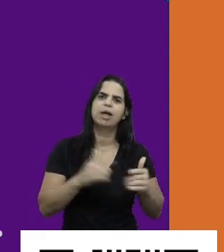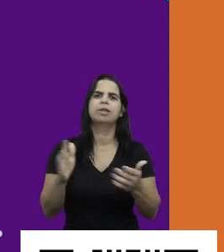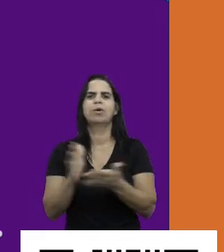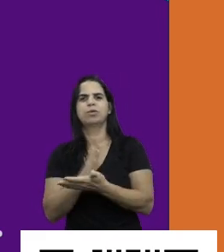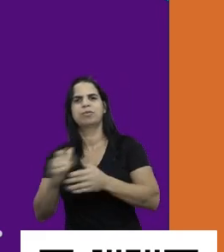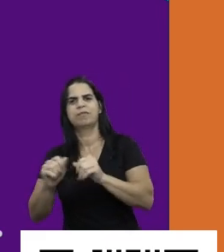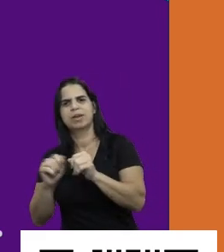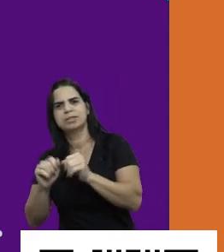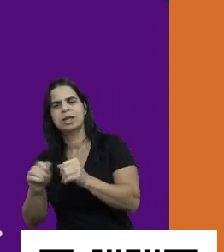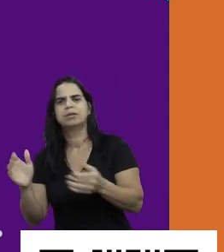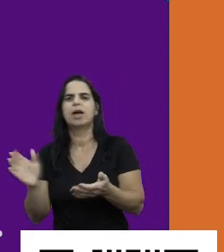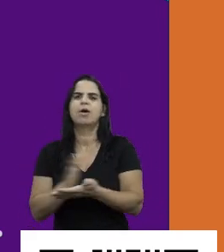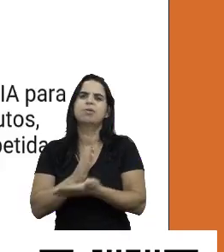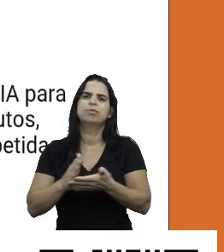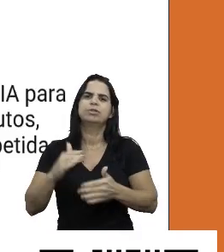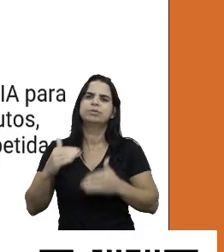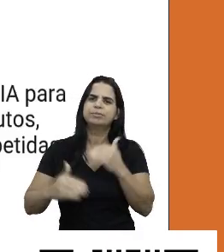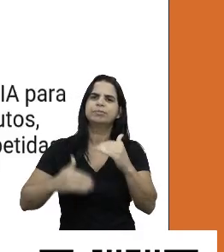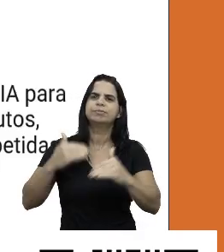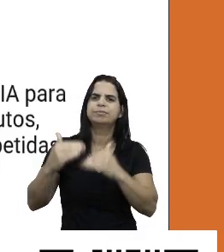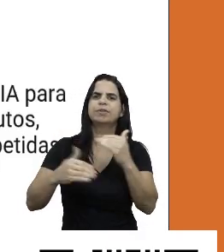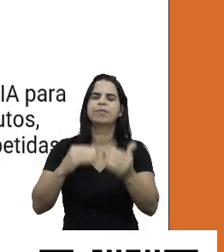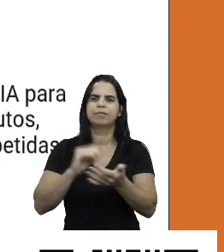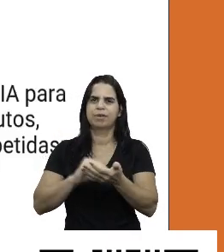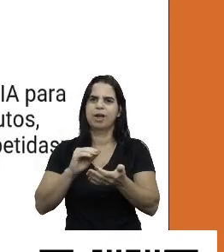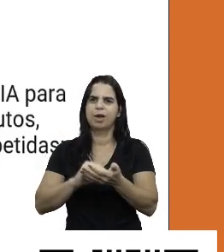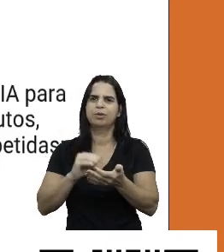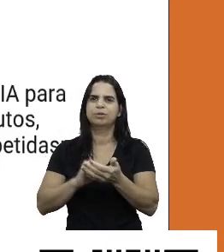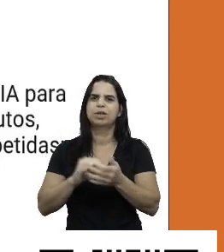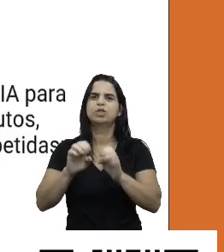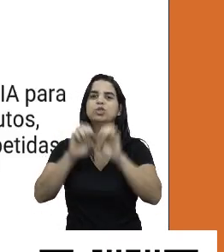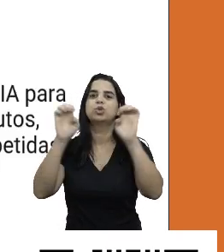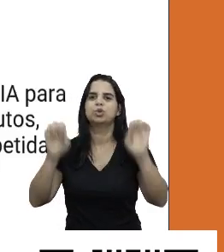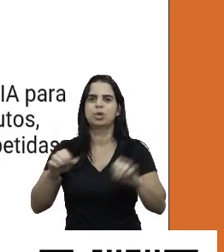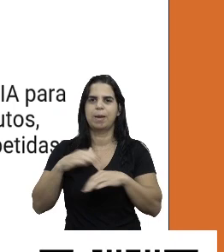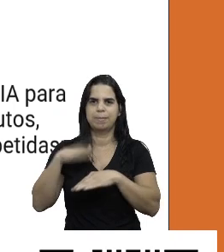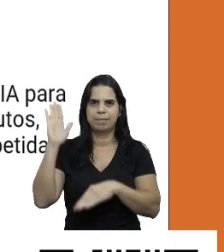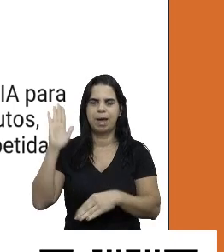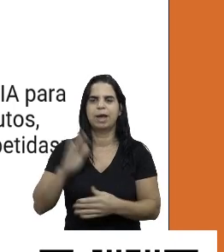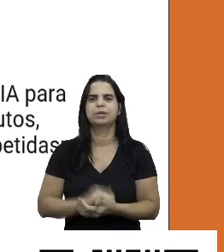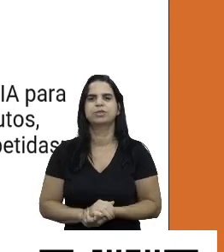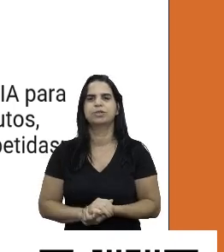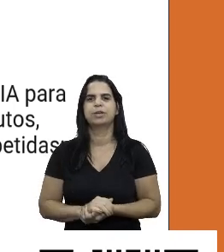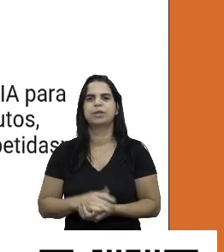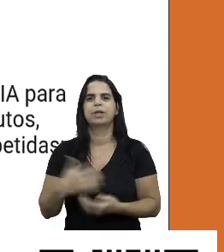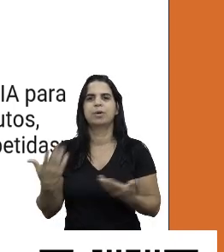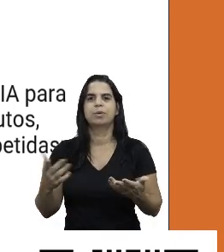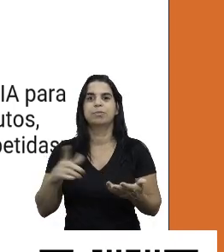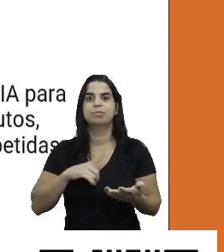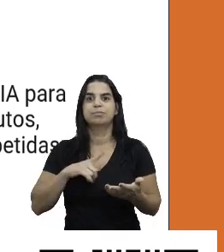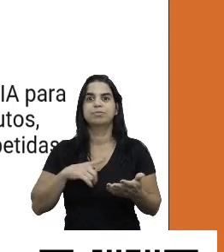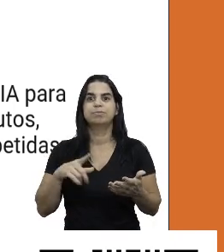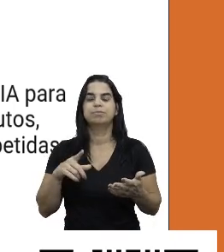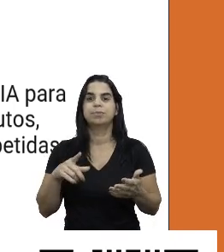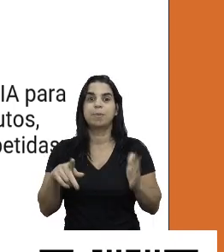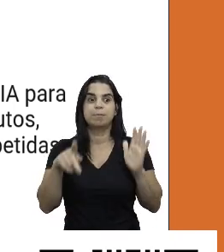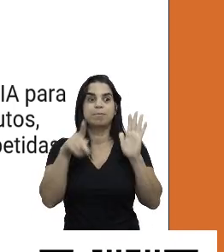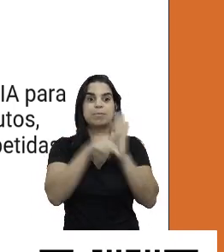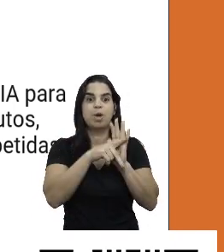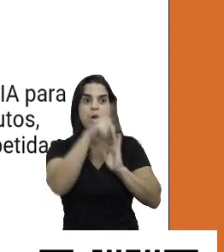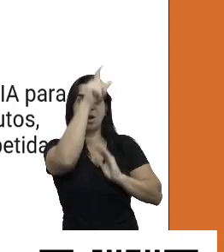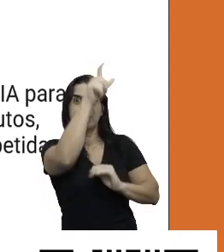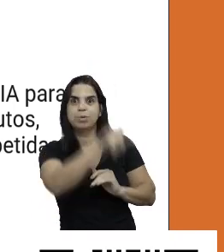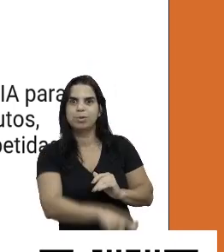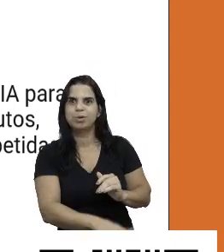ainda são ideações aí que a gente vai estruturar mais então personalização da experiência do cliente eu acho que é uma das coisas que o varejo mais